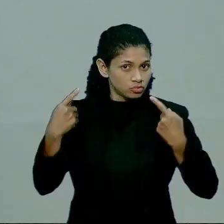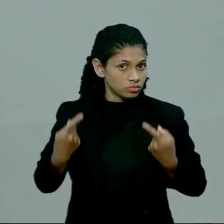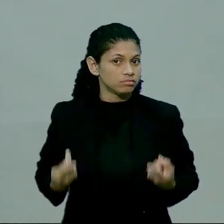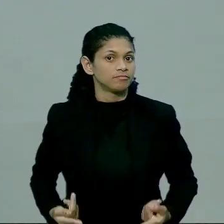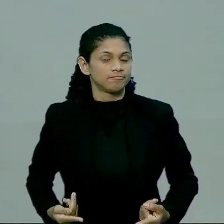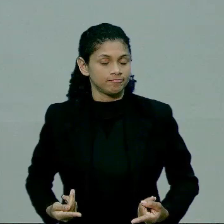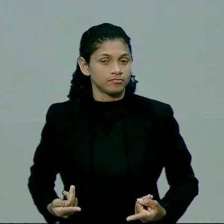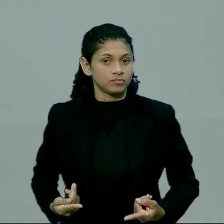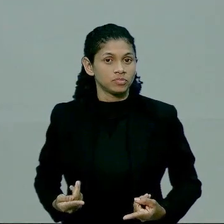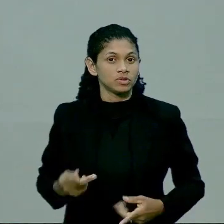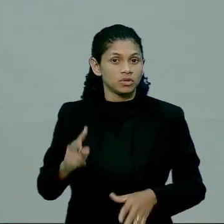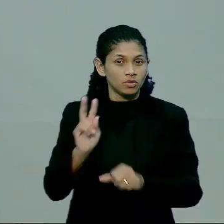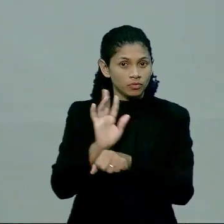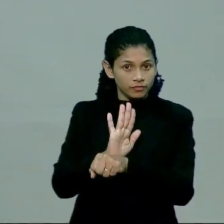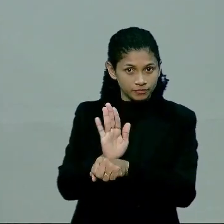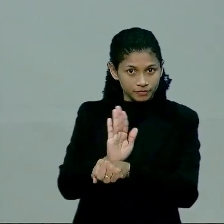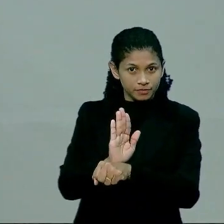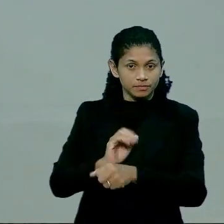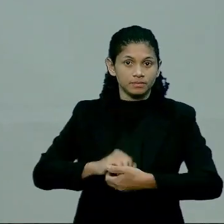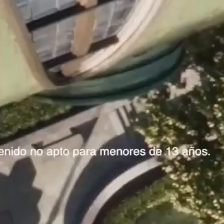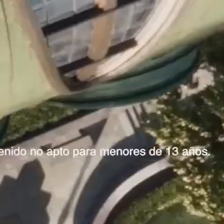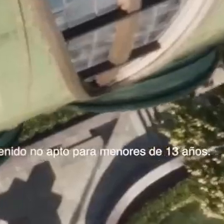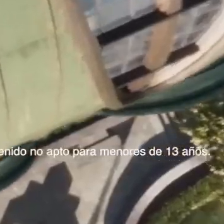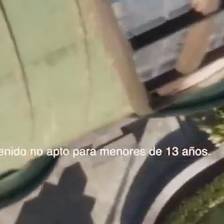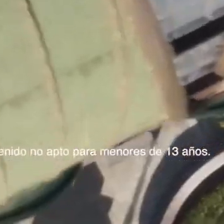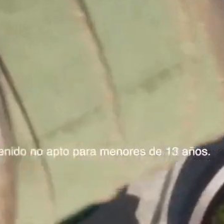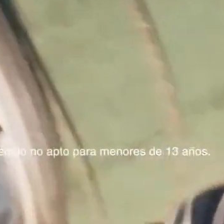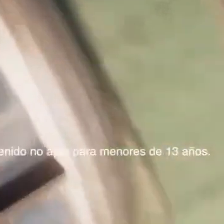digital vídeo na tela